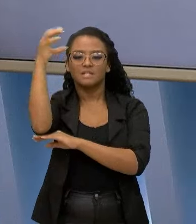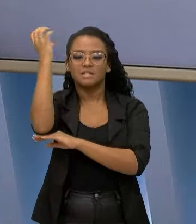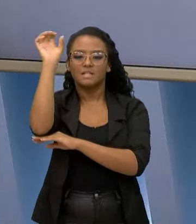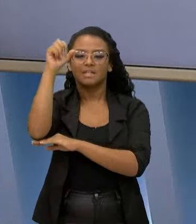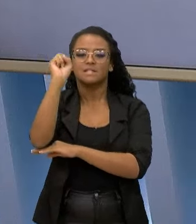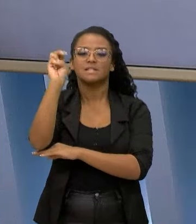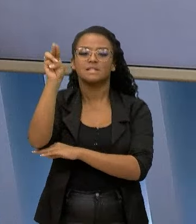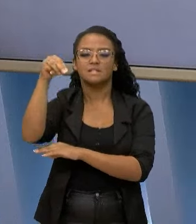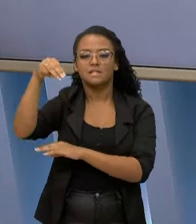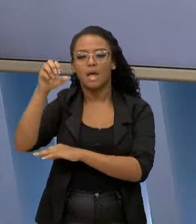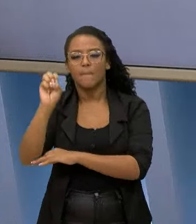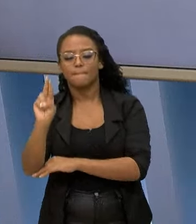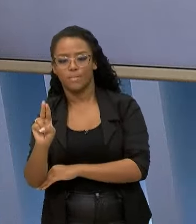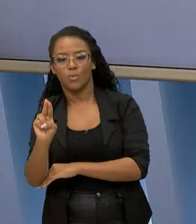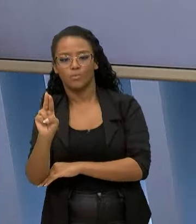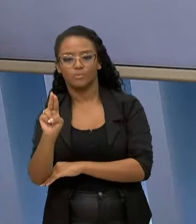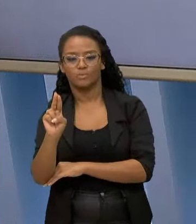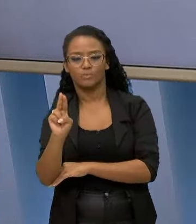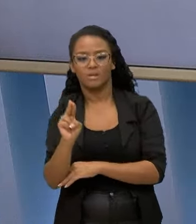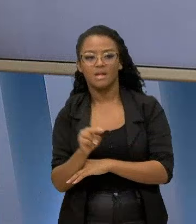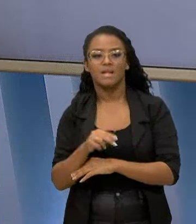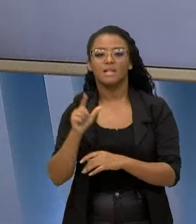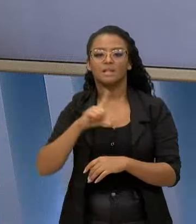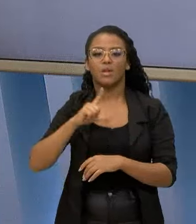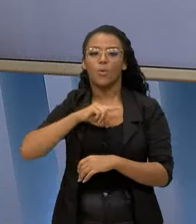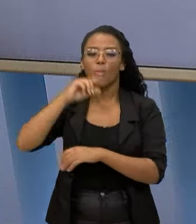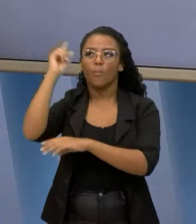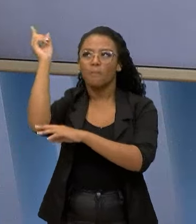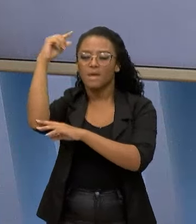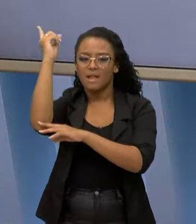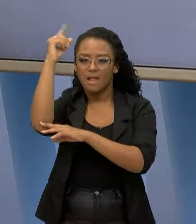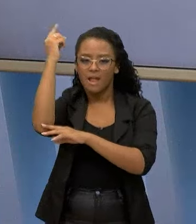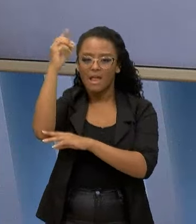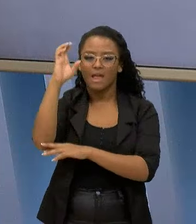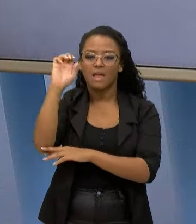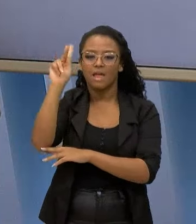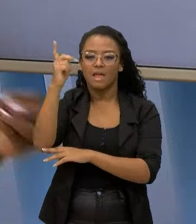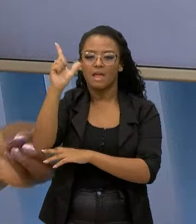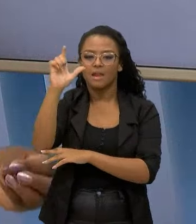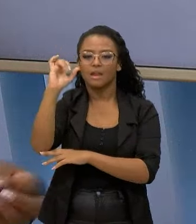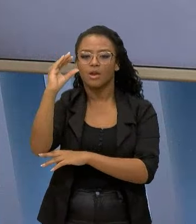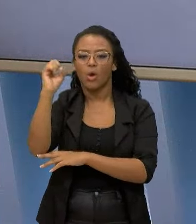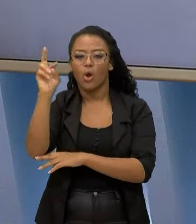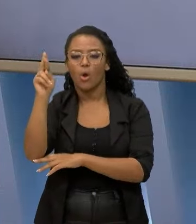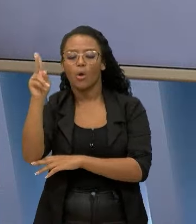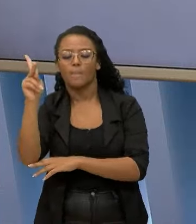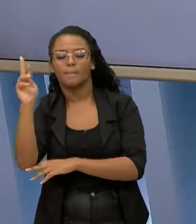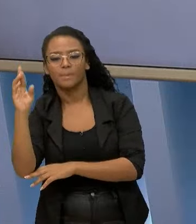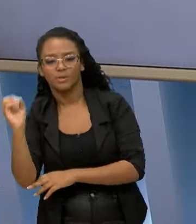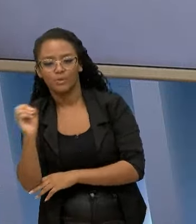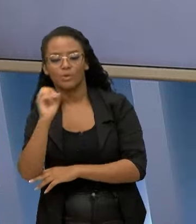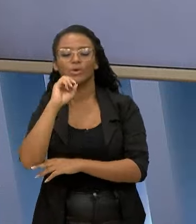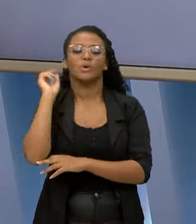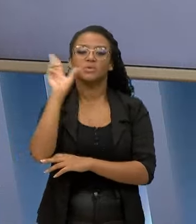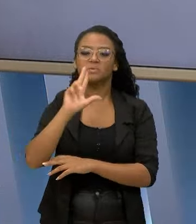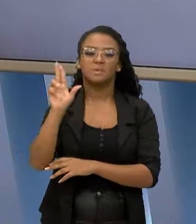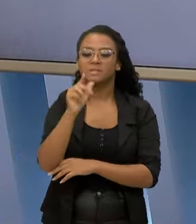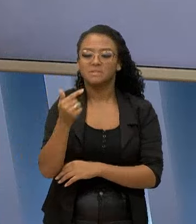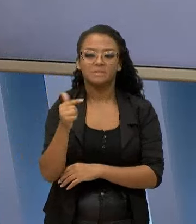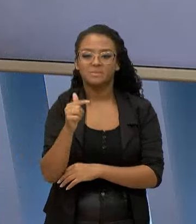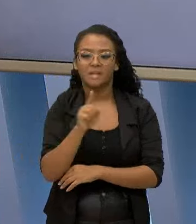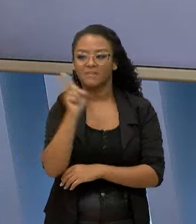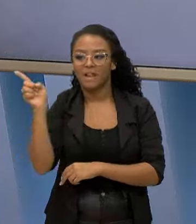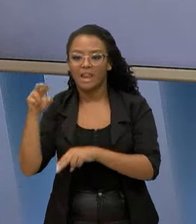SAMU, o helicóptero do SAMU que era para ficar em Uberlândia, agora fica em Uberaba, porque aqui não funciona por pura implicância